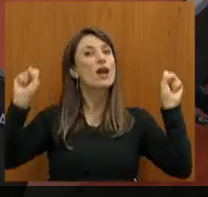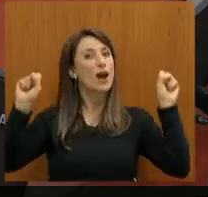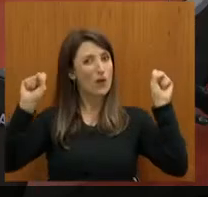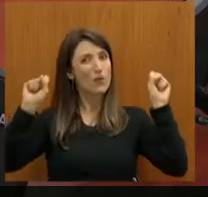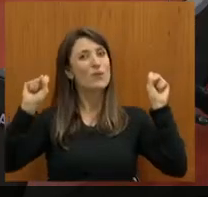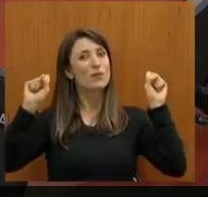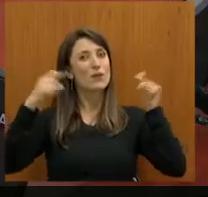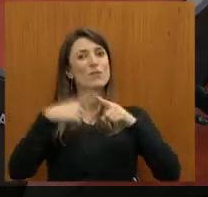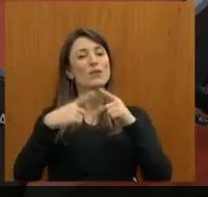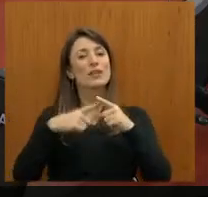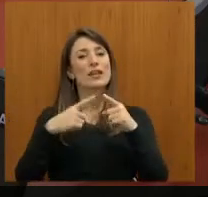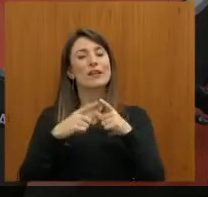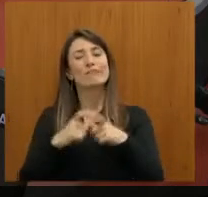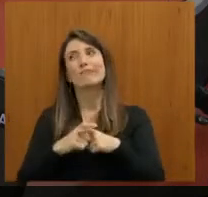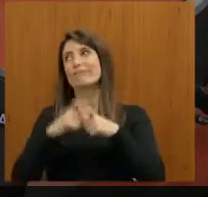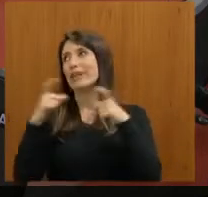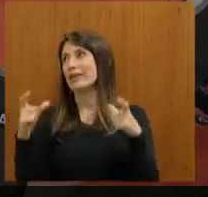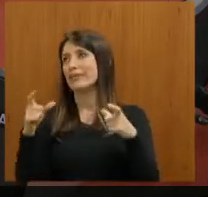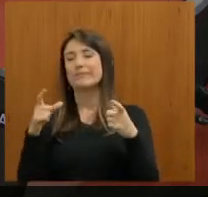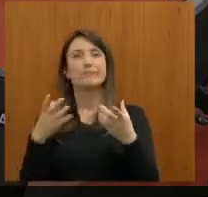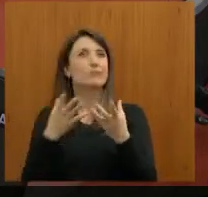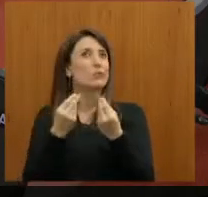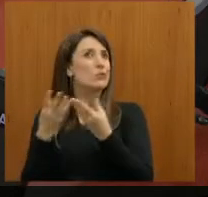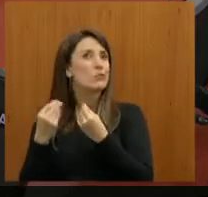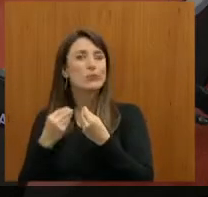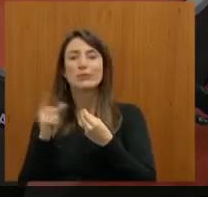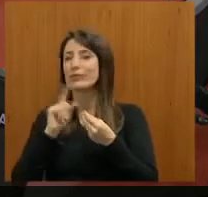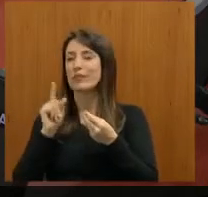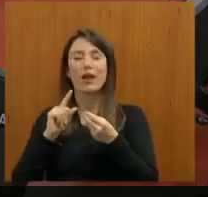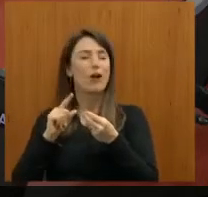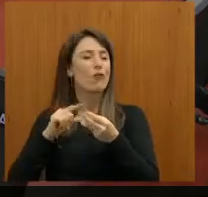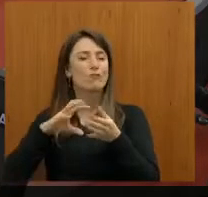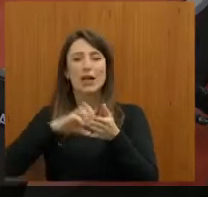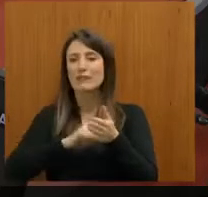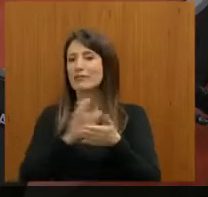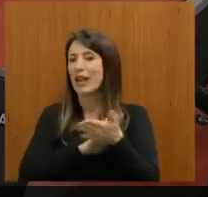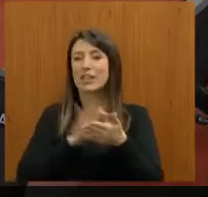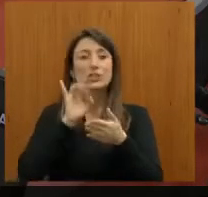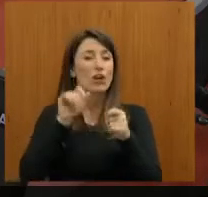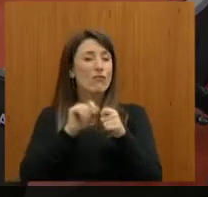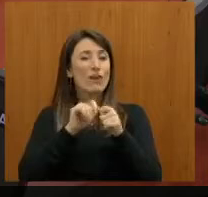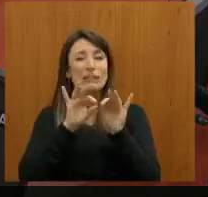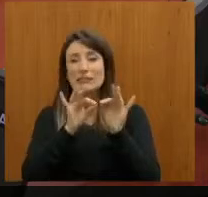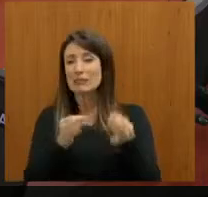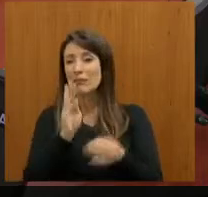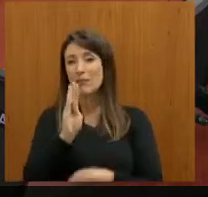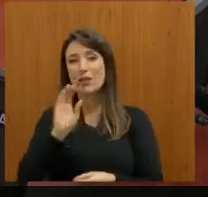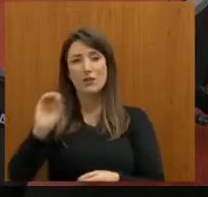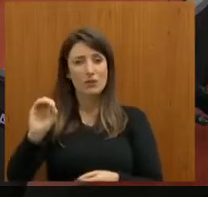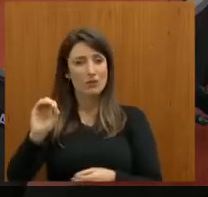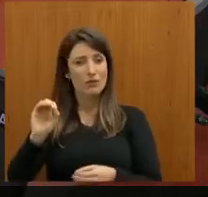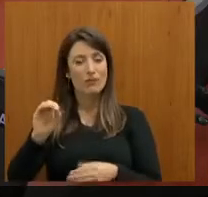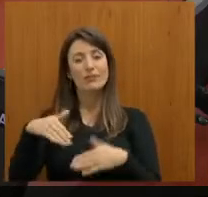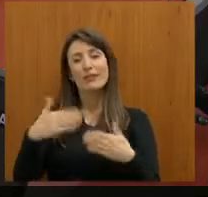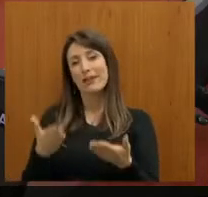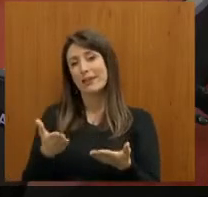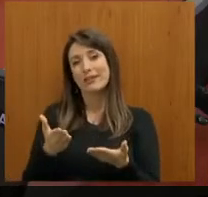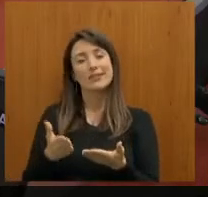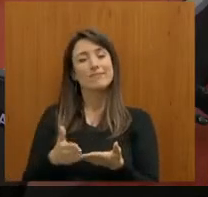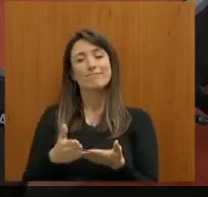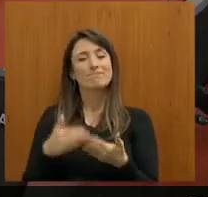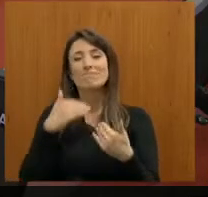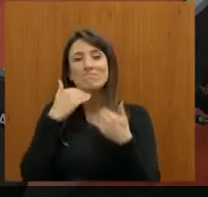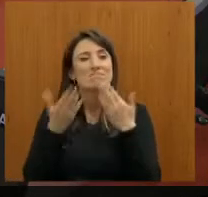grande número não é nem sequer registrado no vira o boletim de ocorrência e a gente tem a situação como ela estava